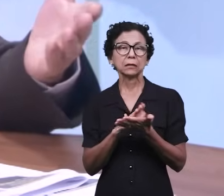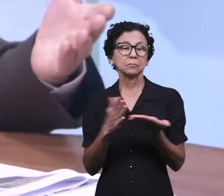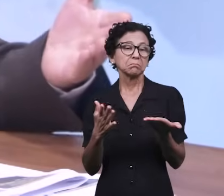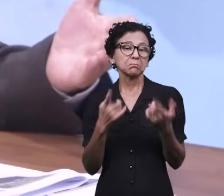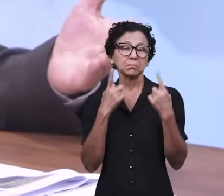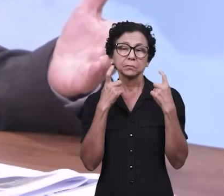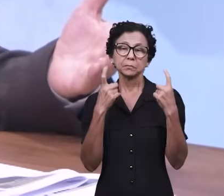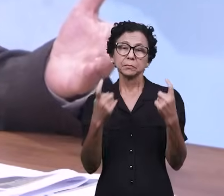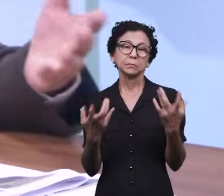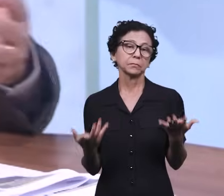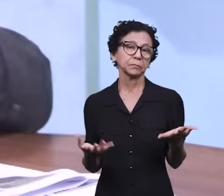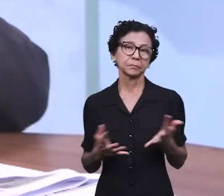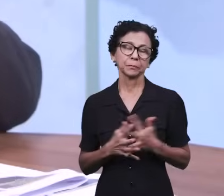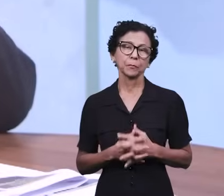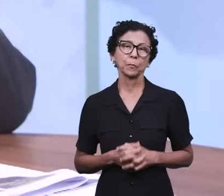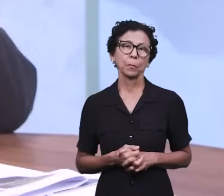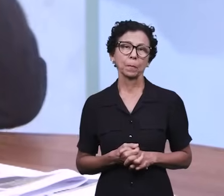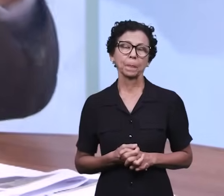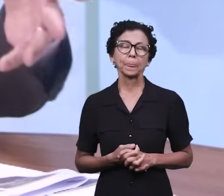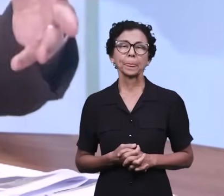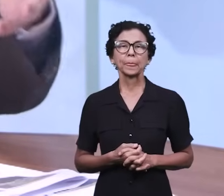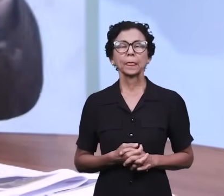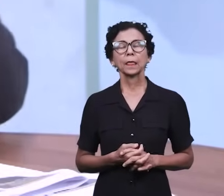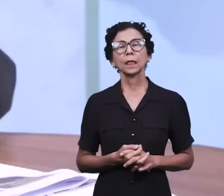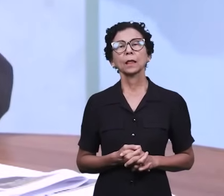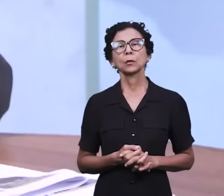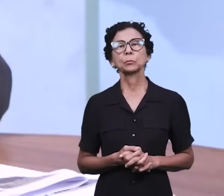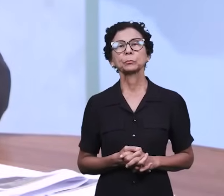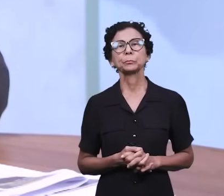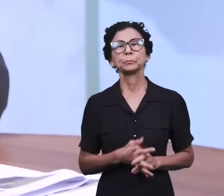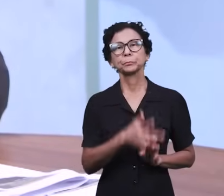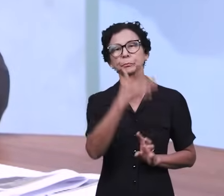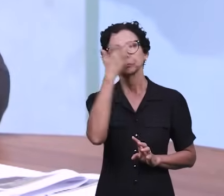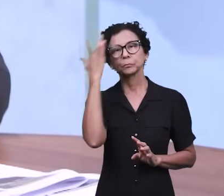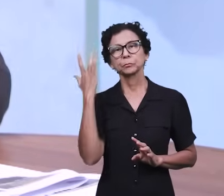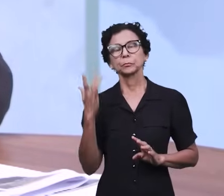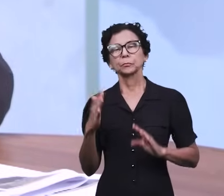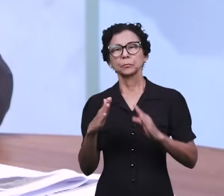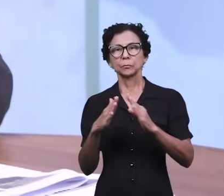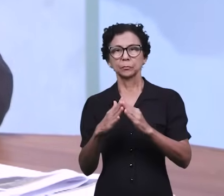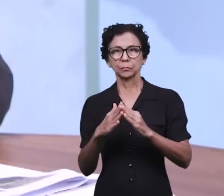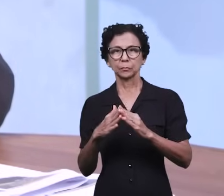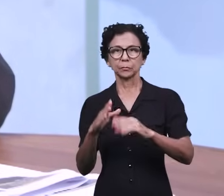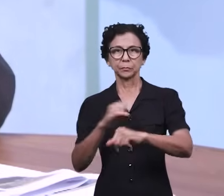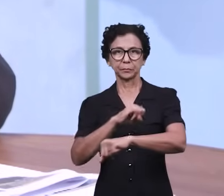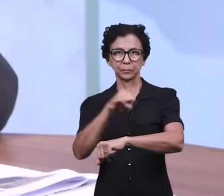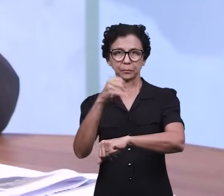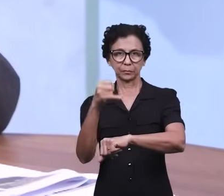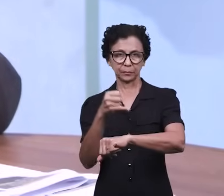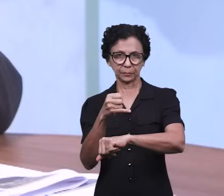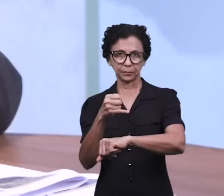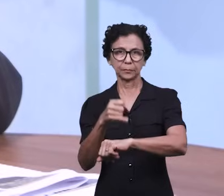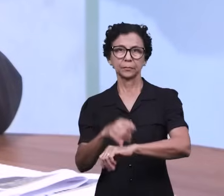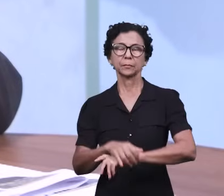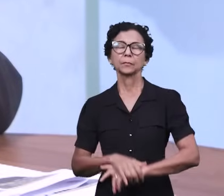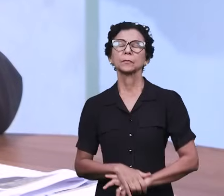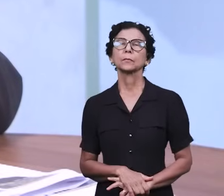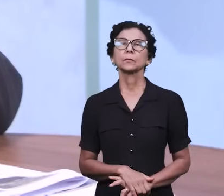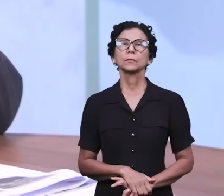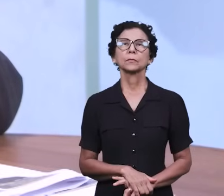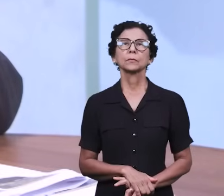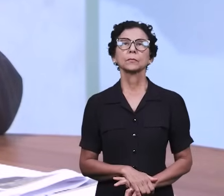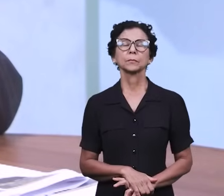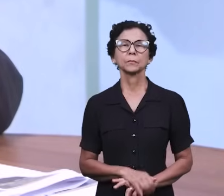por revelação. Quem habitava em Jerusalém, nessa ocasião, aí eu preciso fazer